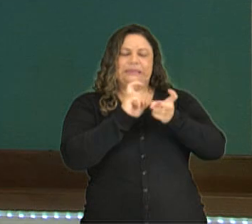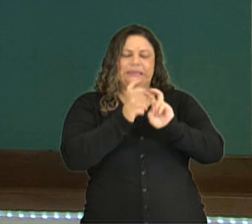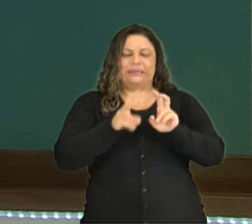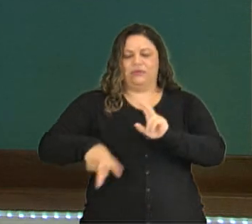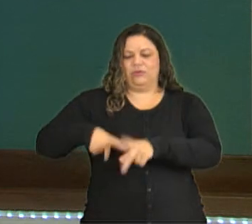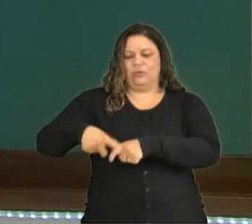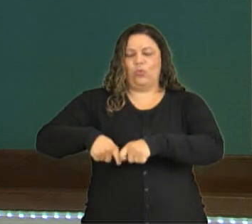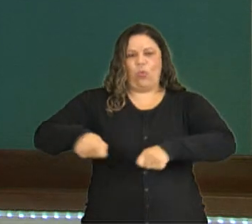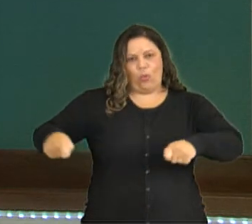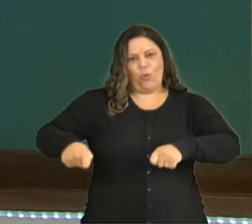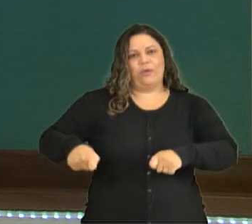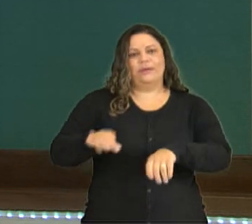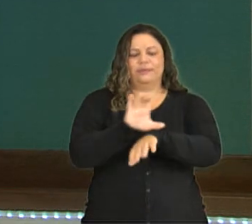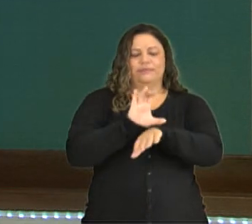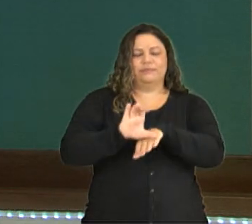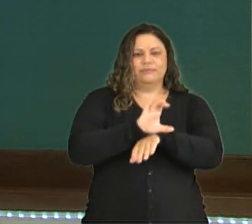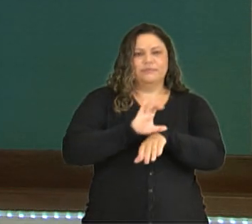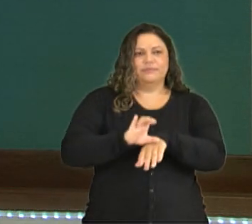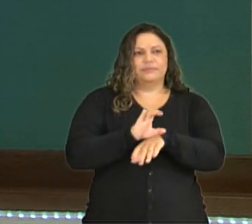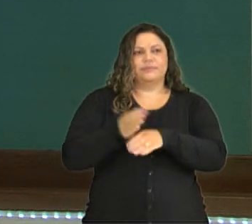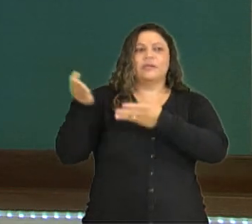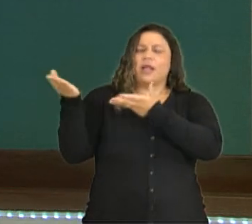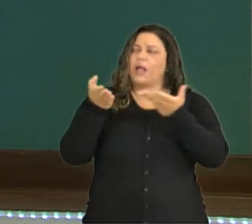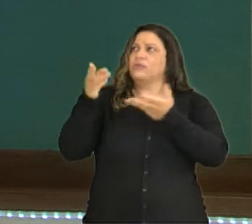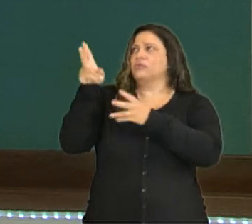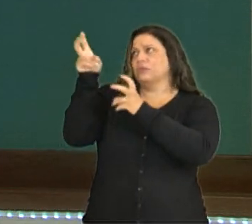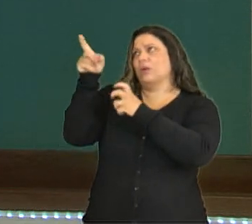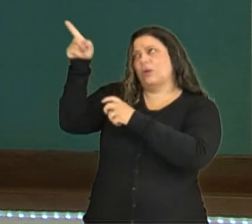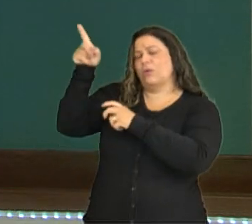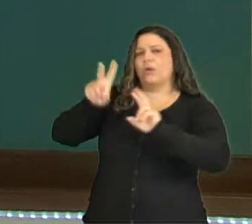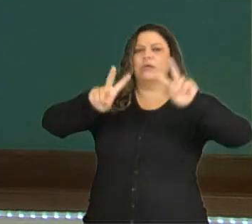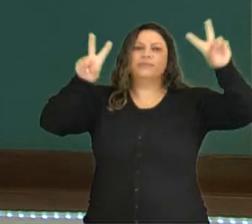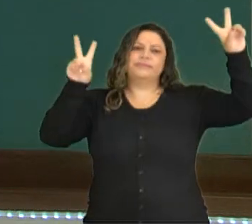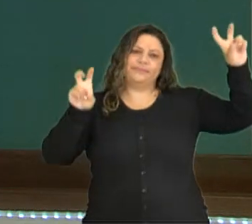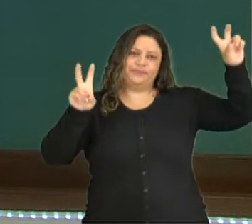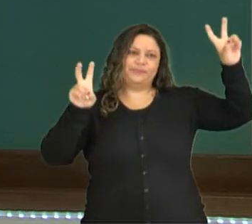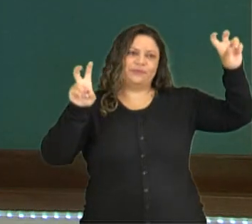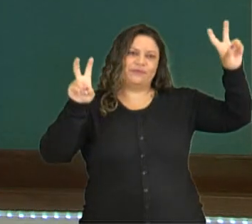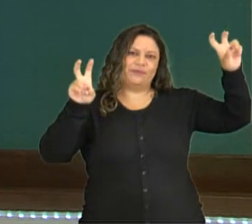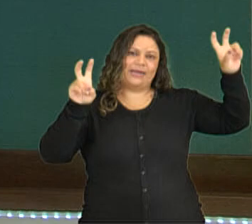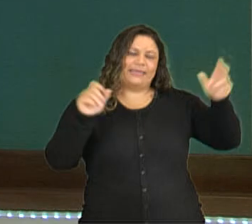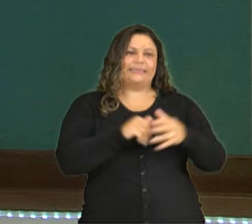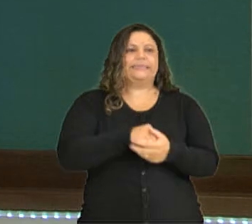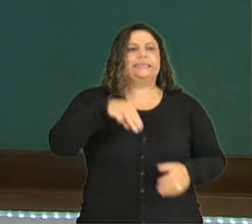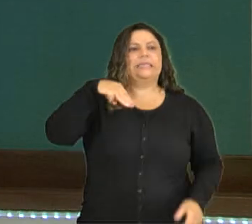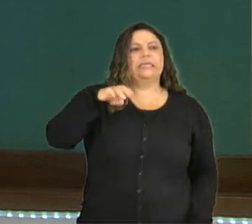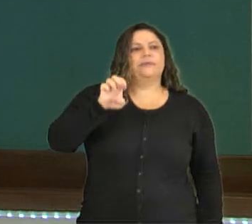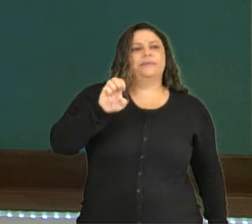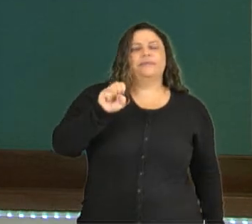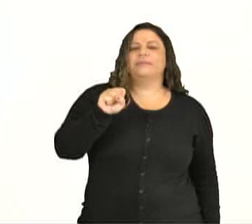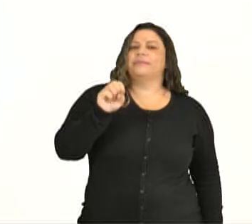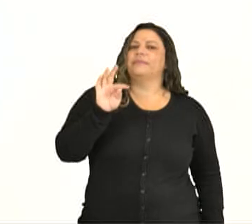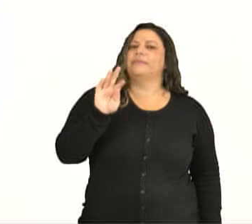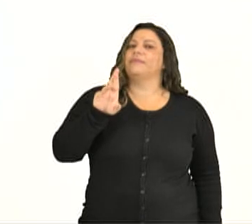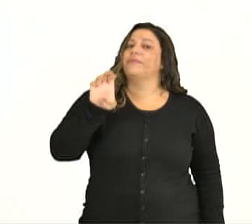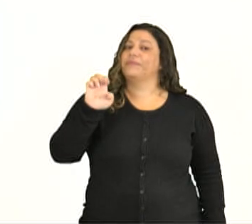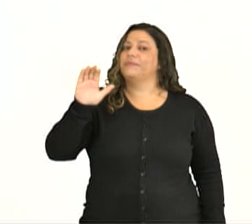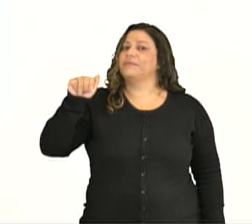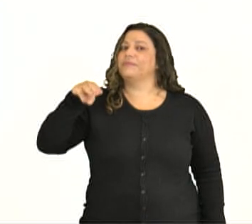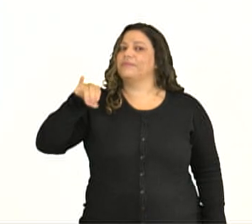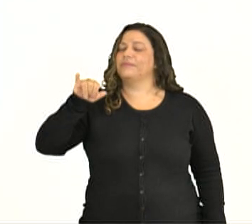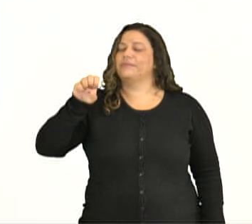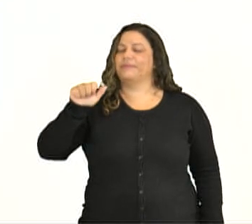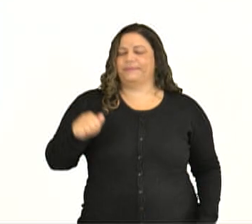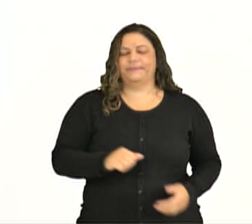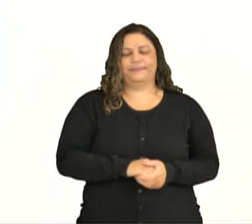cinza. Trouxe para vocês uma frase do mestre Camisa. Capoeira é